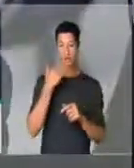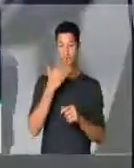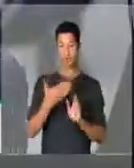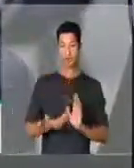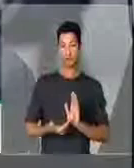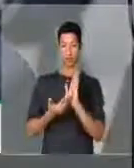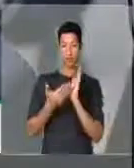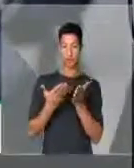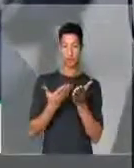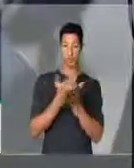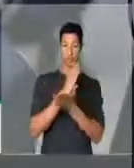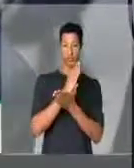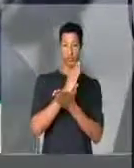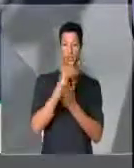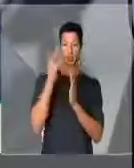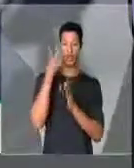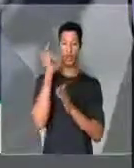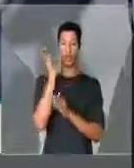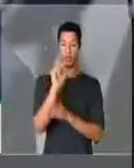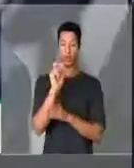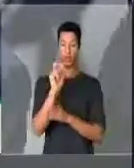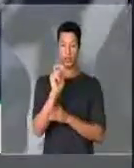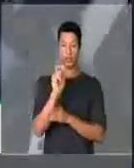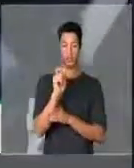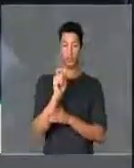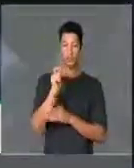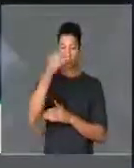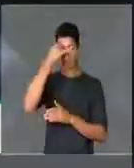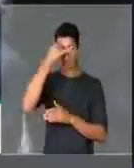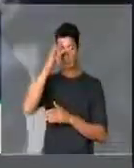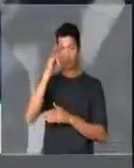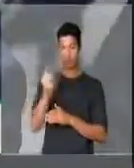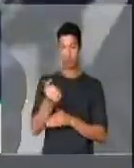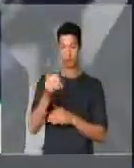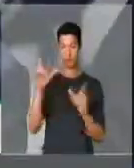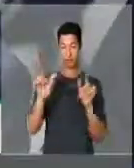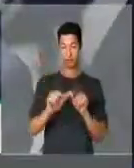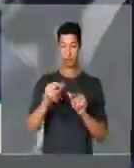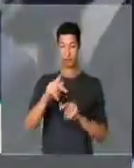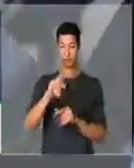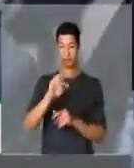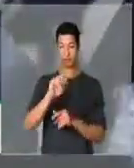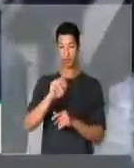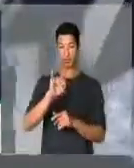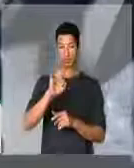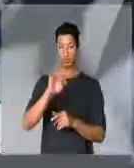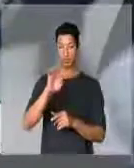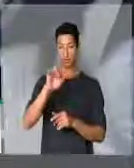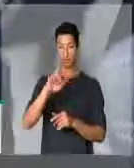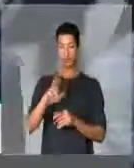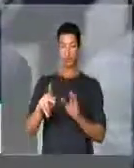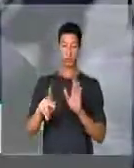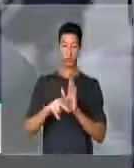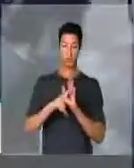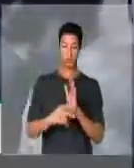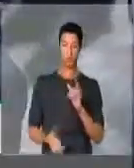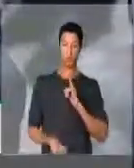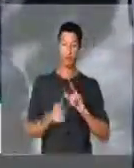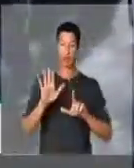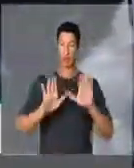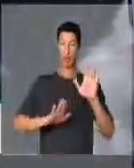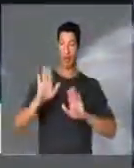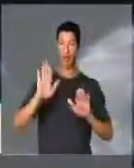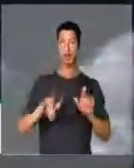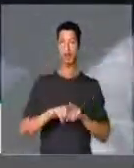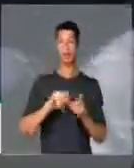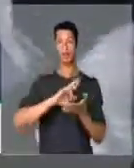peço essa casa que aprove para que evite os pequenos proprietários ter suas propriedades e da